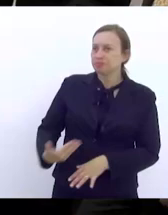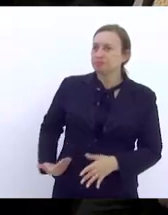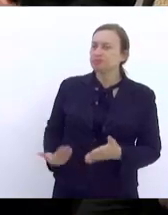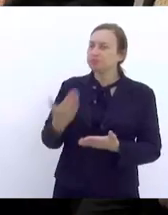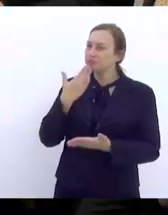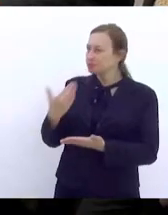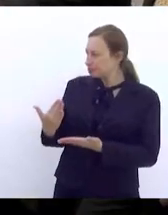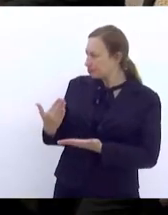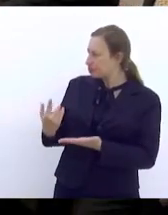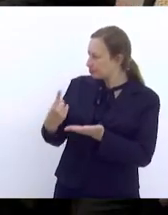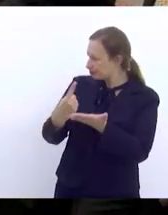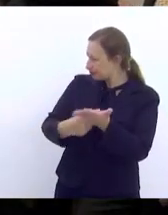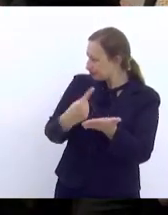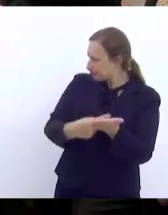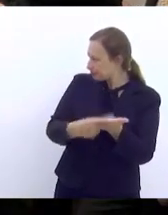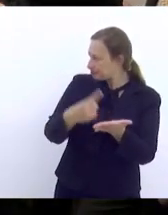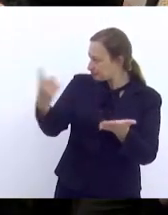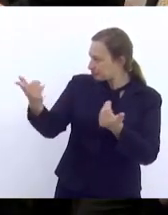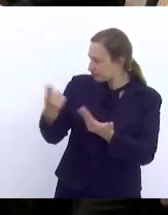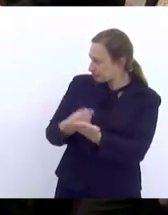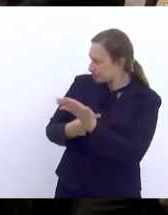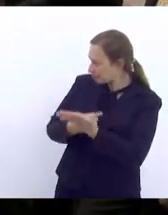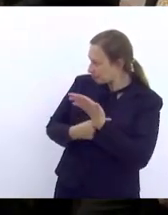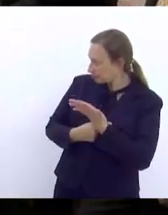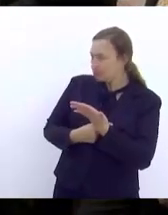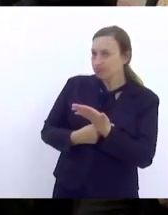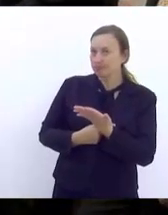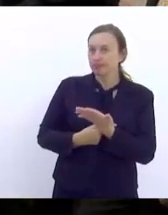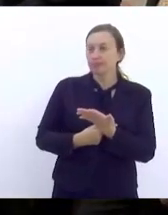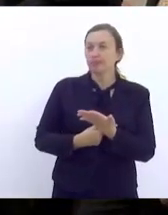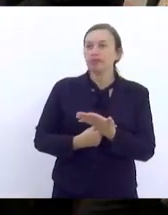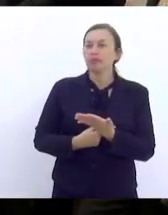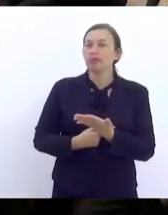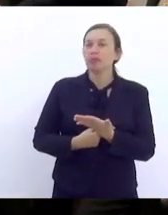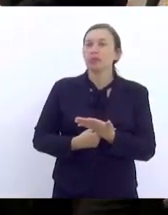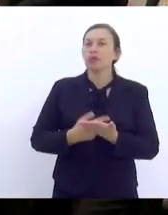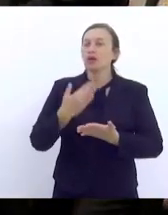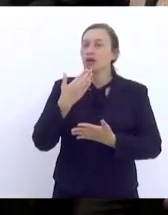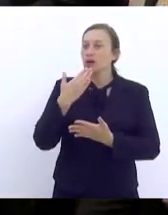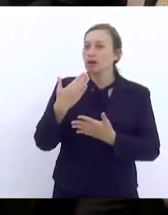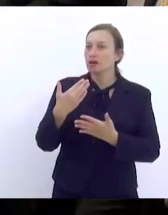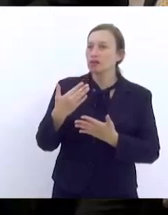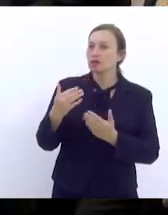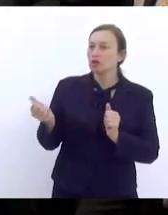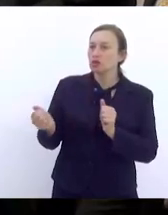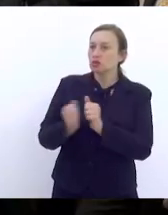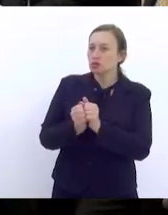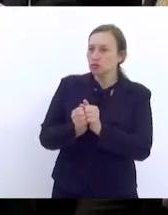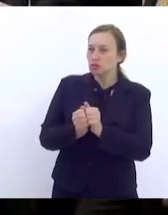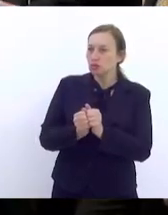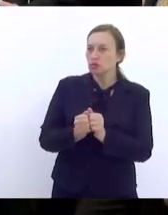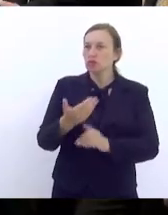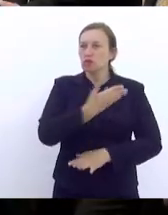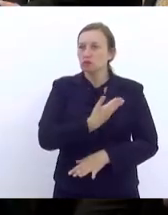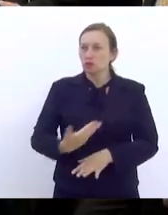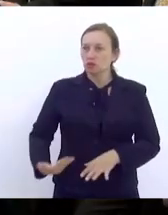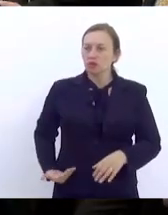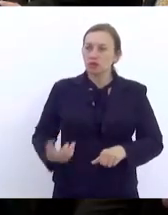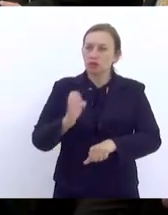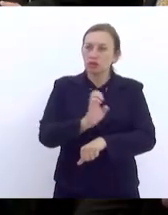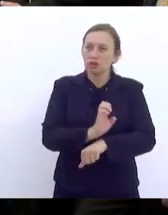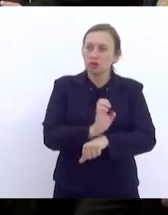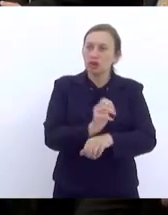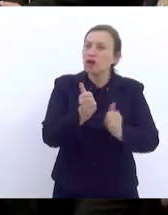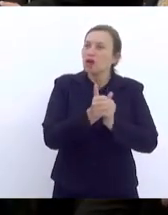pediu o apelo de o o ajuda de vossa excelência para que diligencie junto aos órgãos do Governo do Estado para